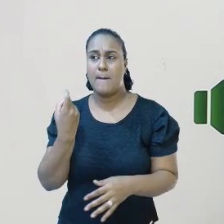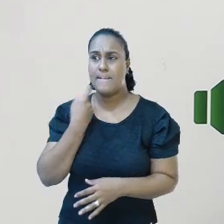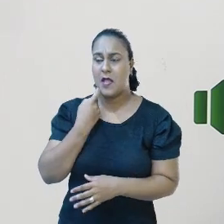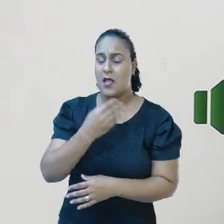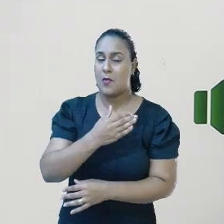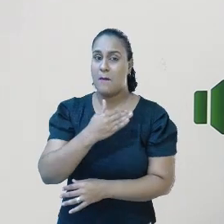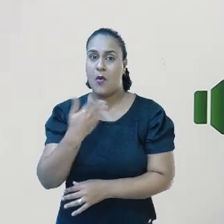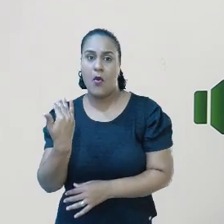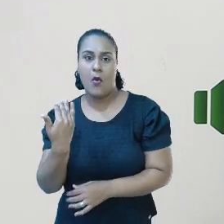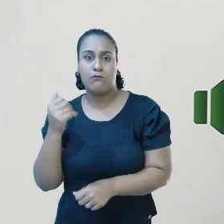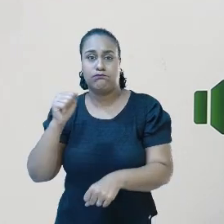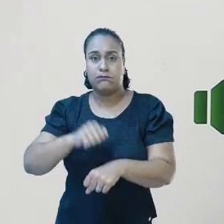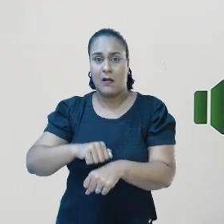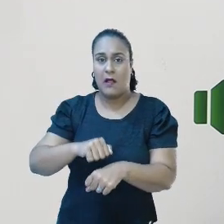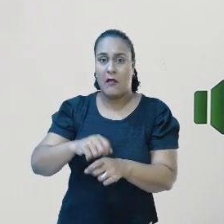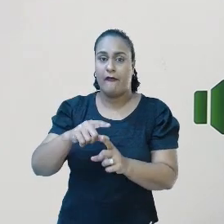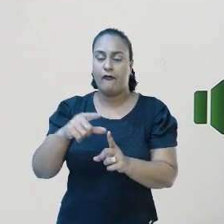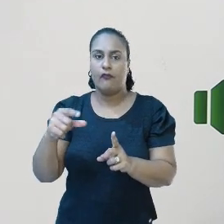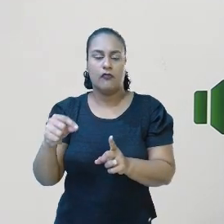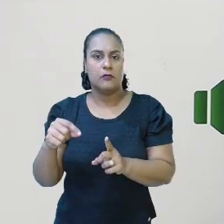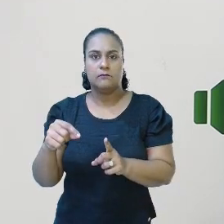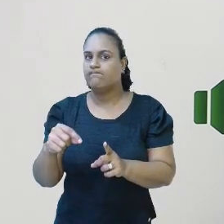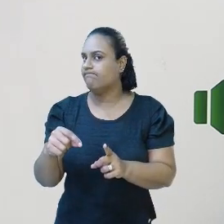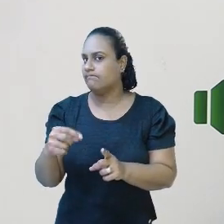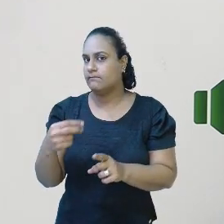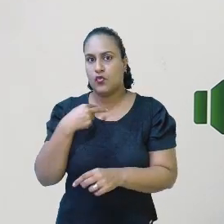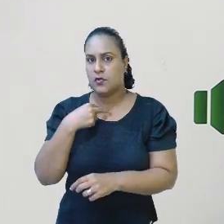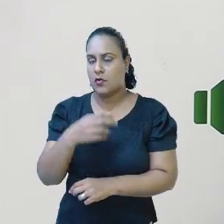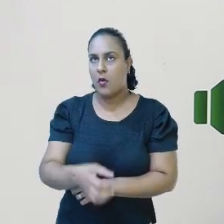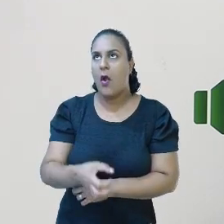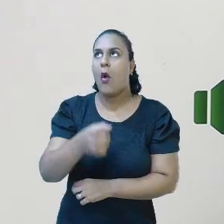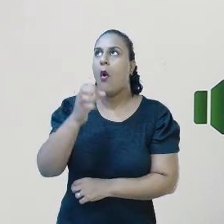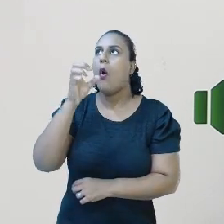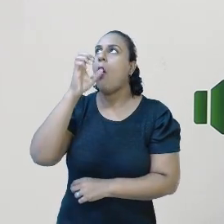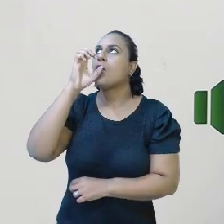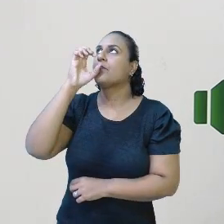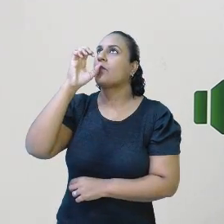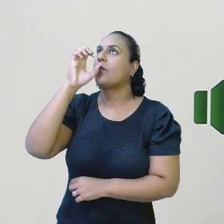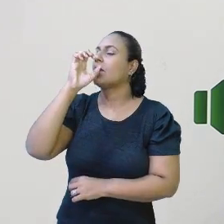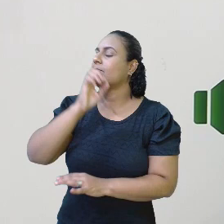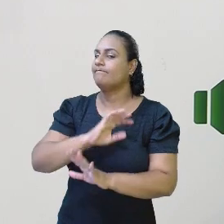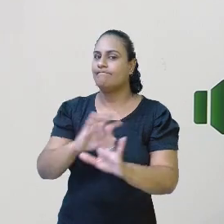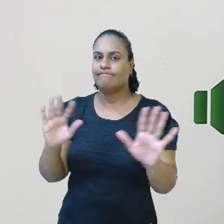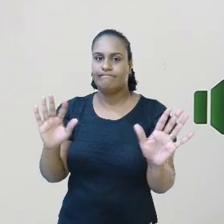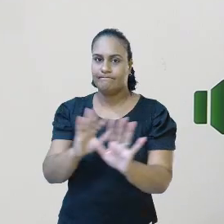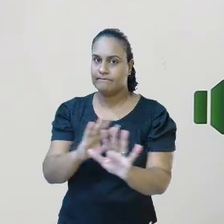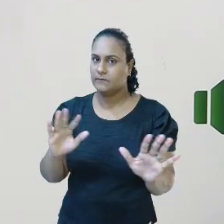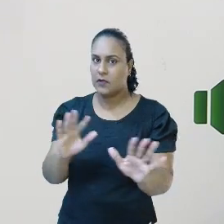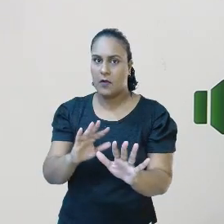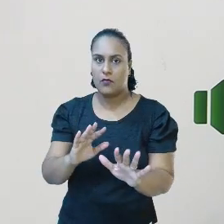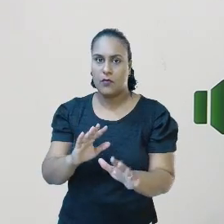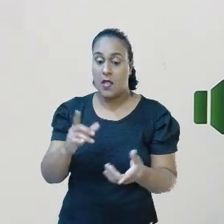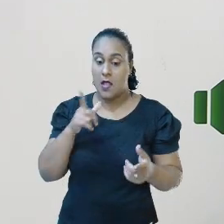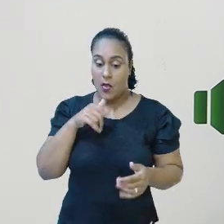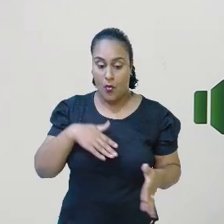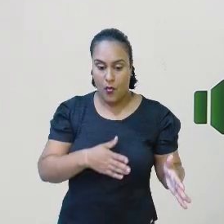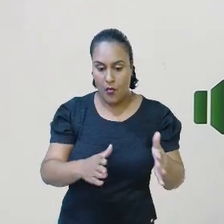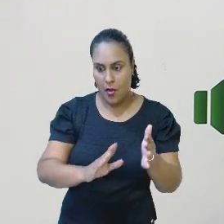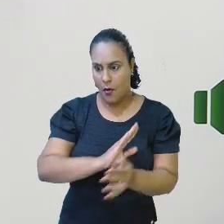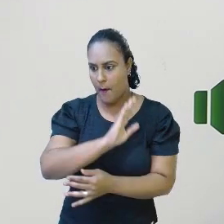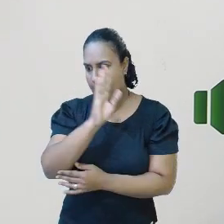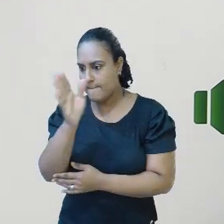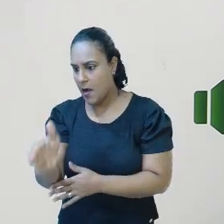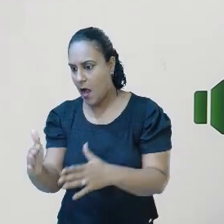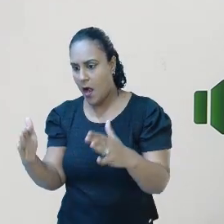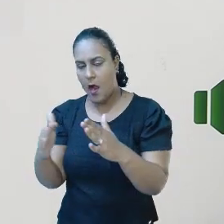folhas, pedras. Pois é. Então a gente não conseguiria consumir a água. Essa água não chegaria na nossa casa